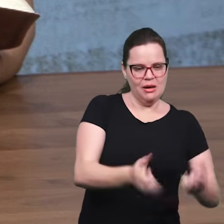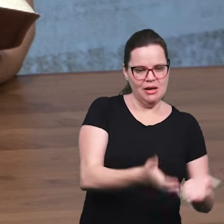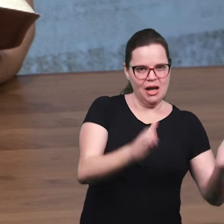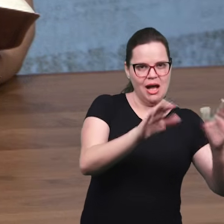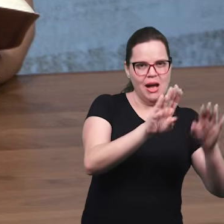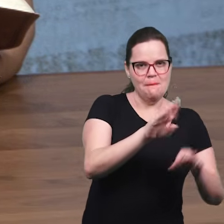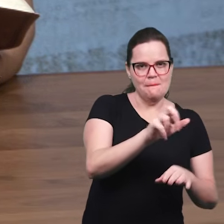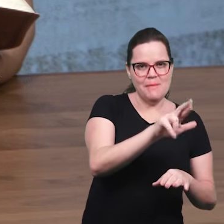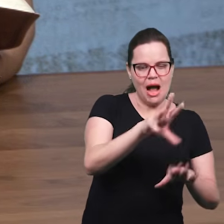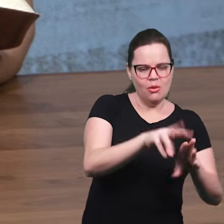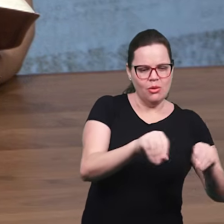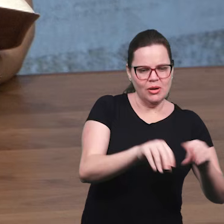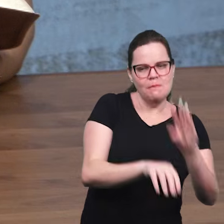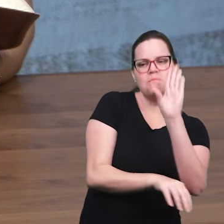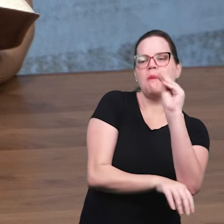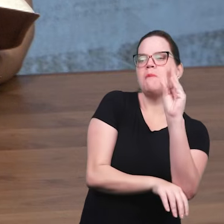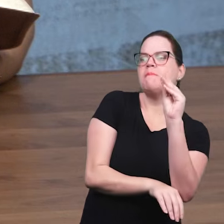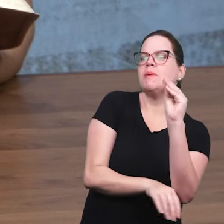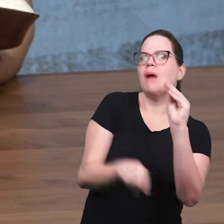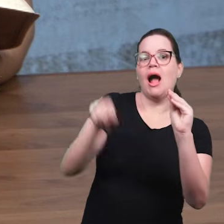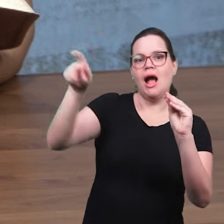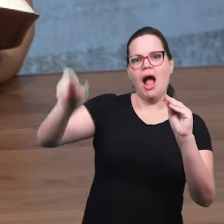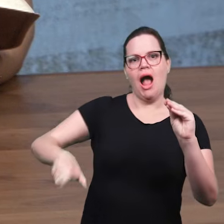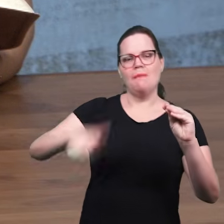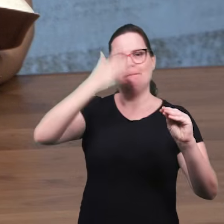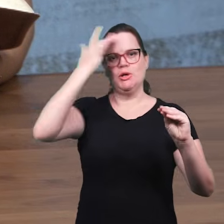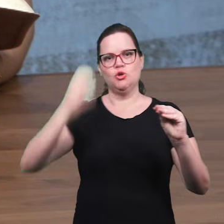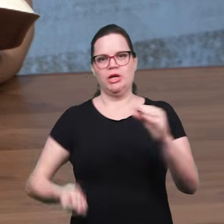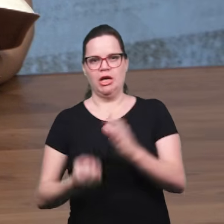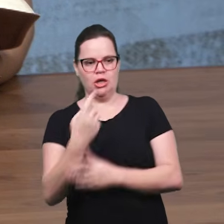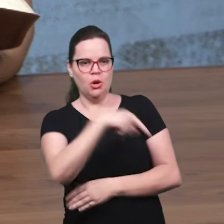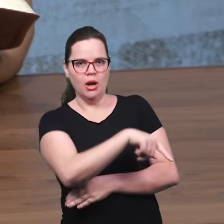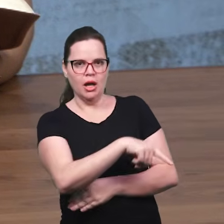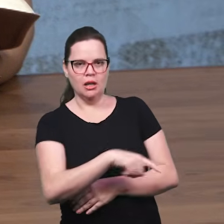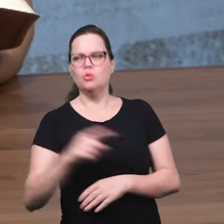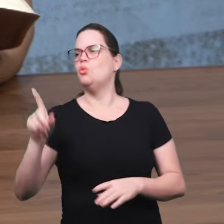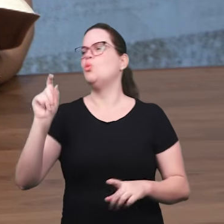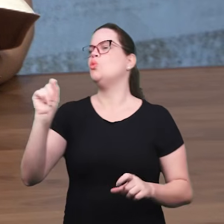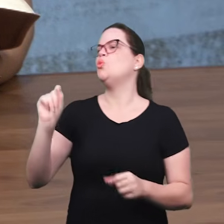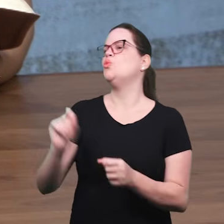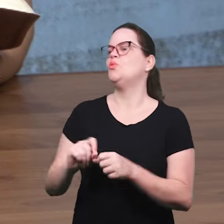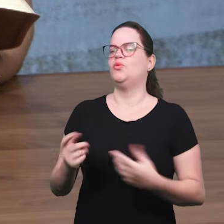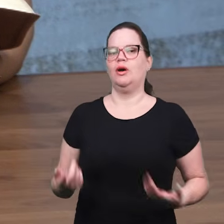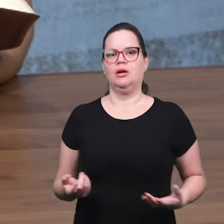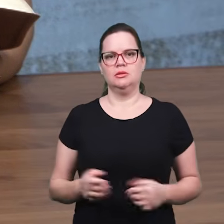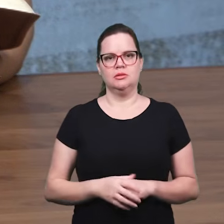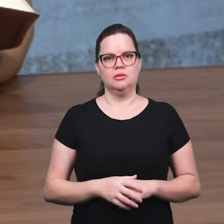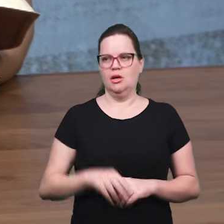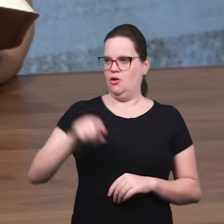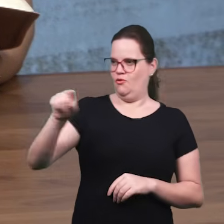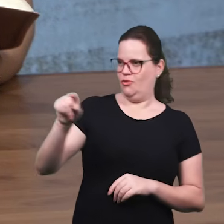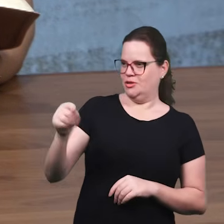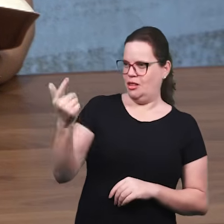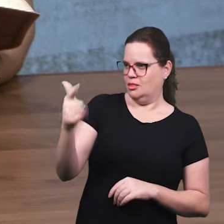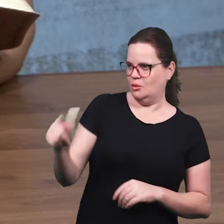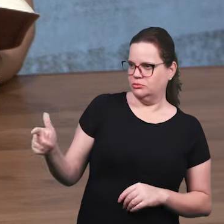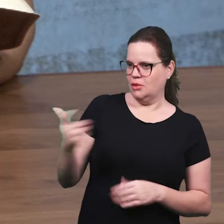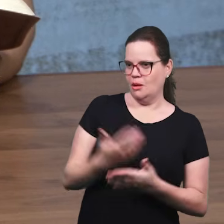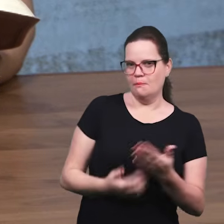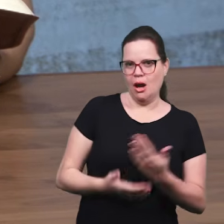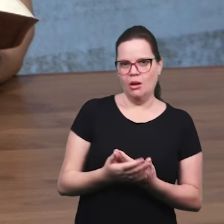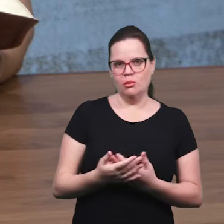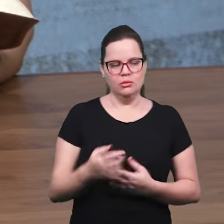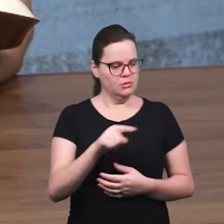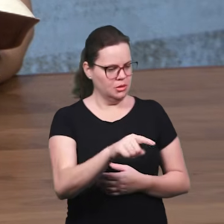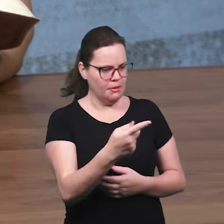formou: que fazes? Ou a tua obra não tens mãos?